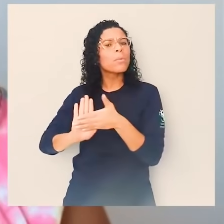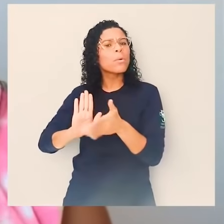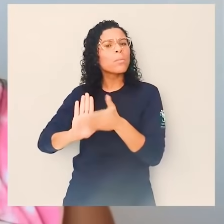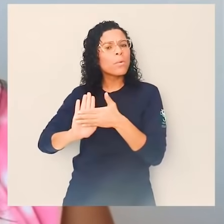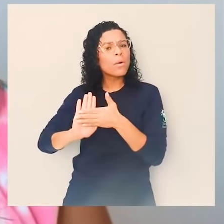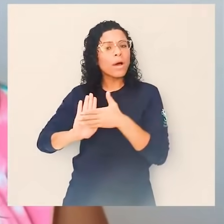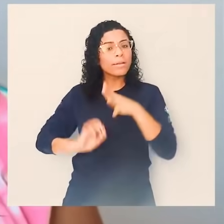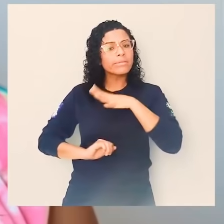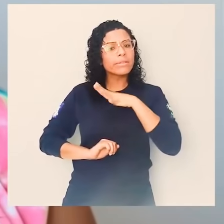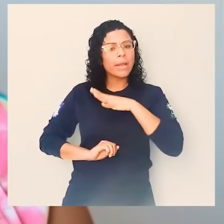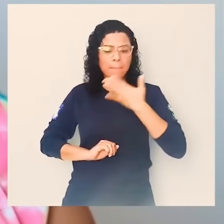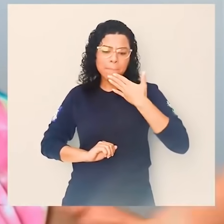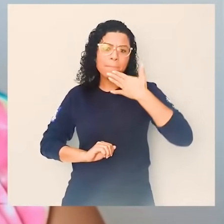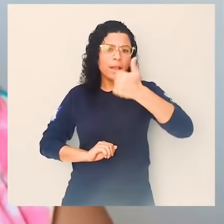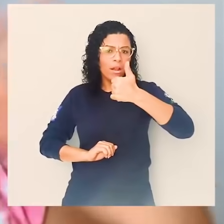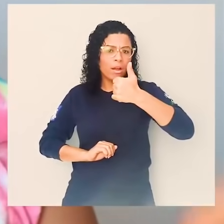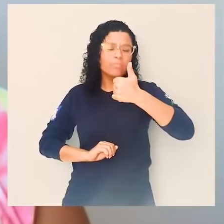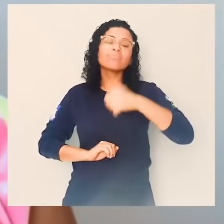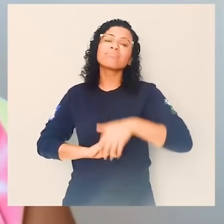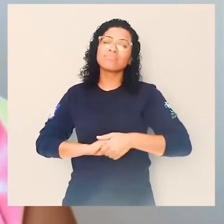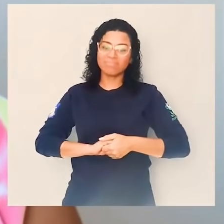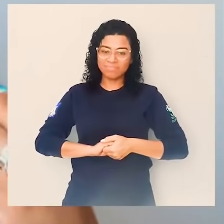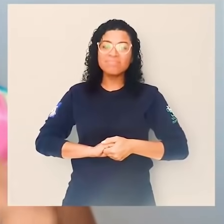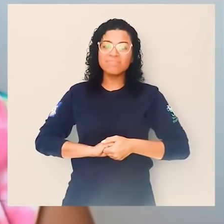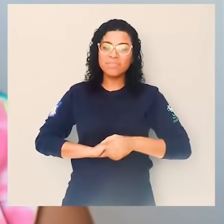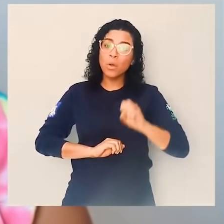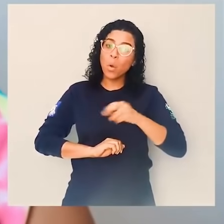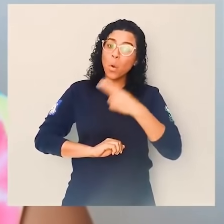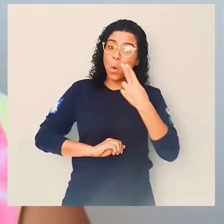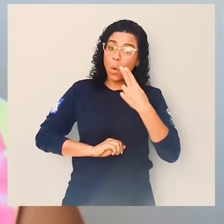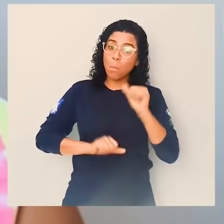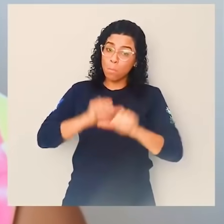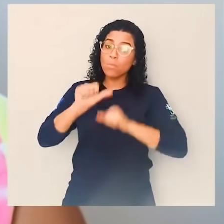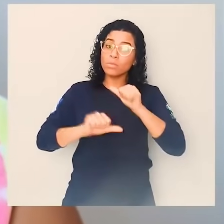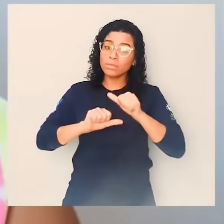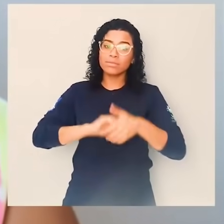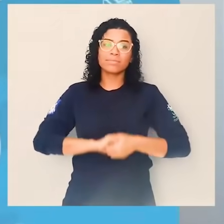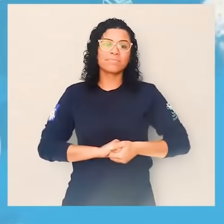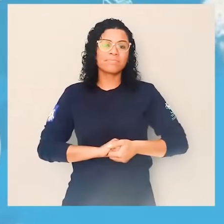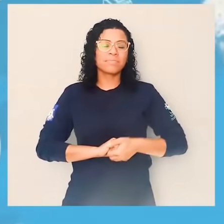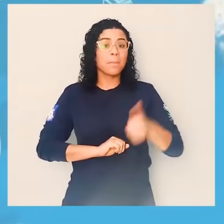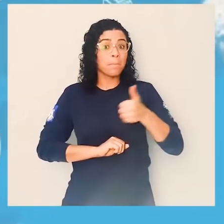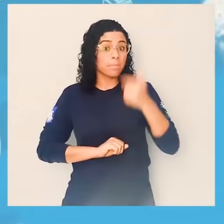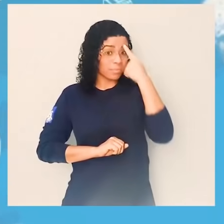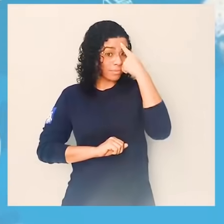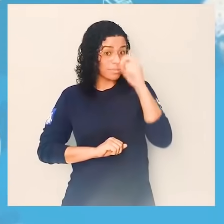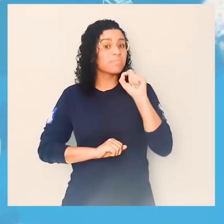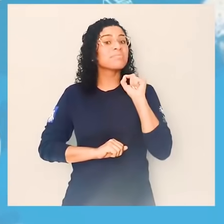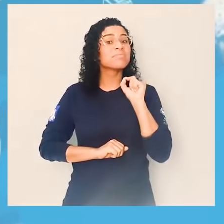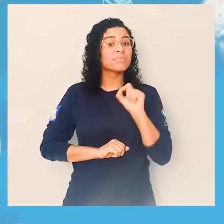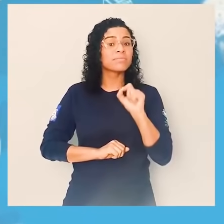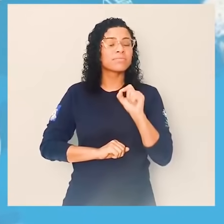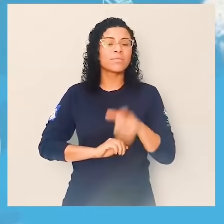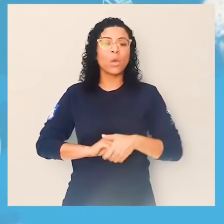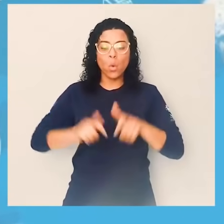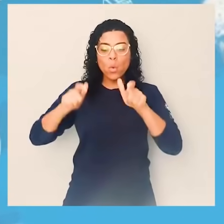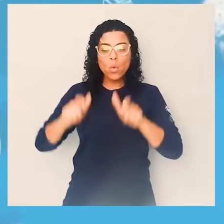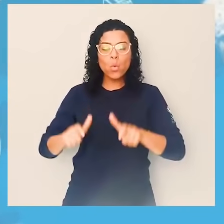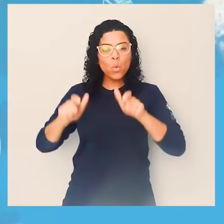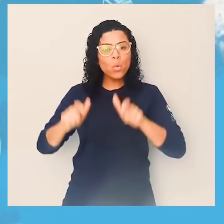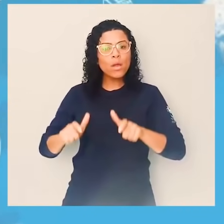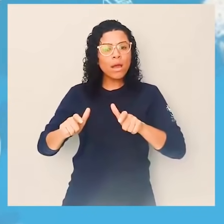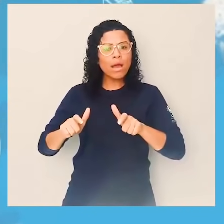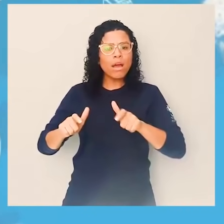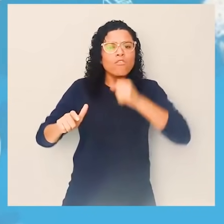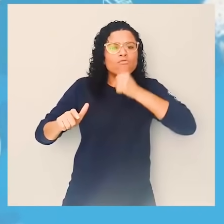podemos propor para que a cidade seja ainda melhor ou para que a cidade melhore. A primeira ideia para Guarulhos é ter um lugar